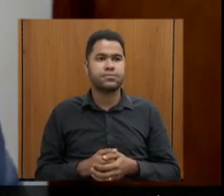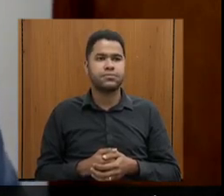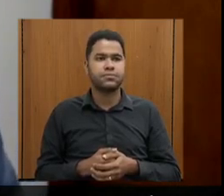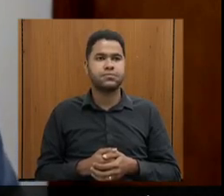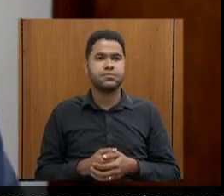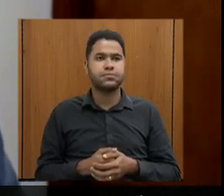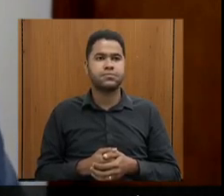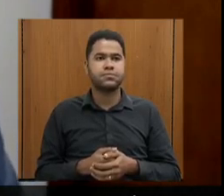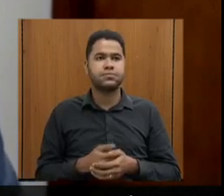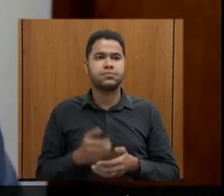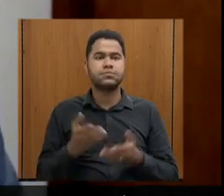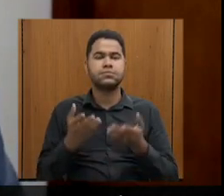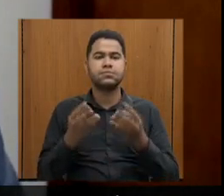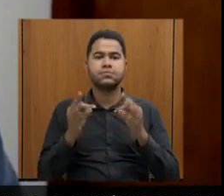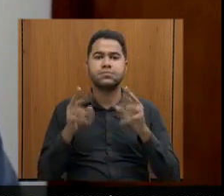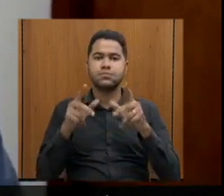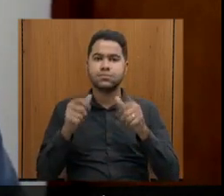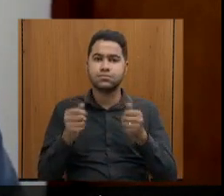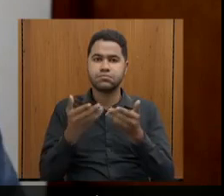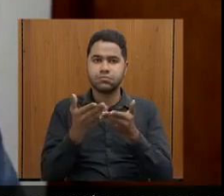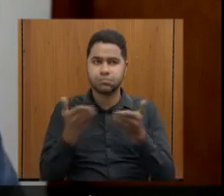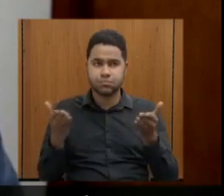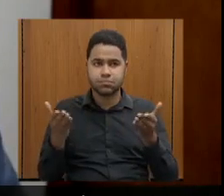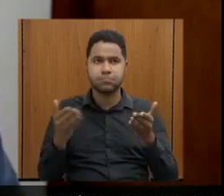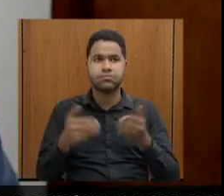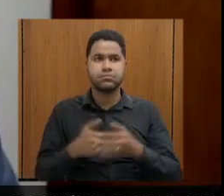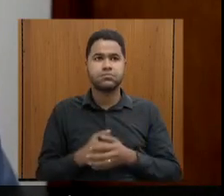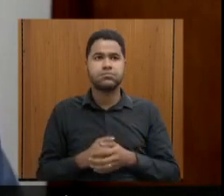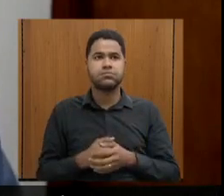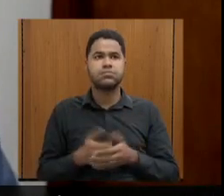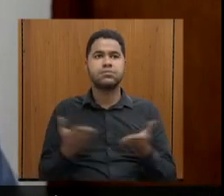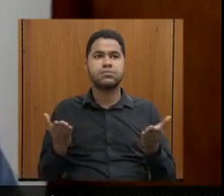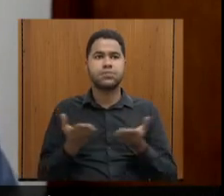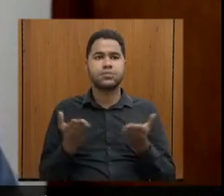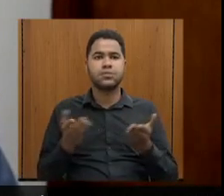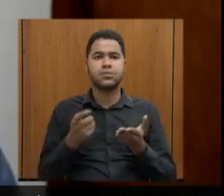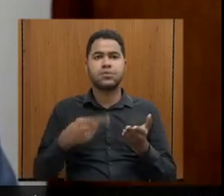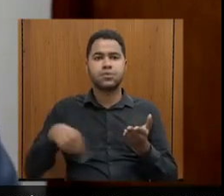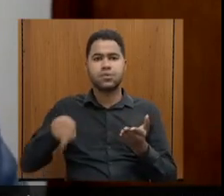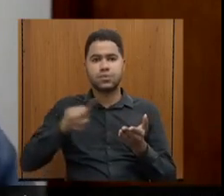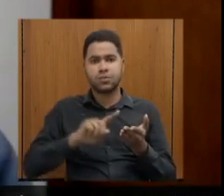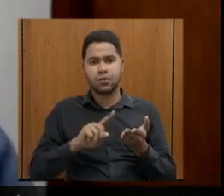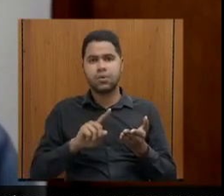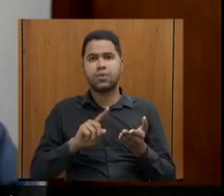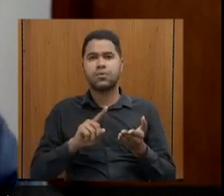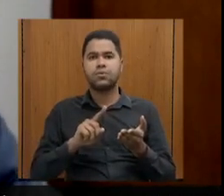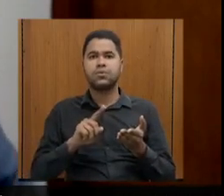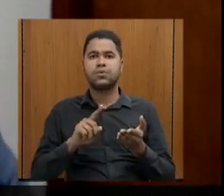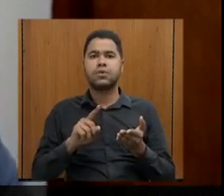colocando as coisas e hoje a gente fica